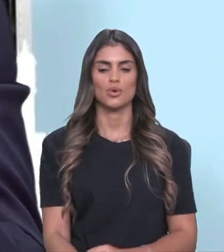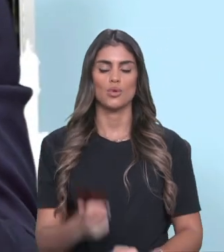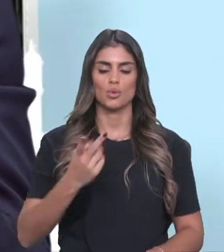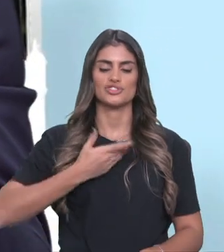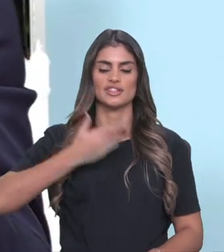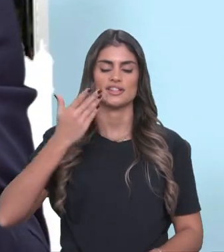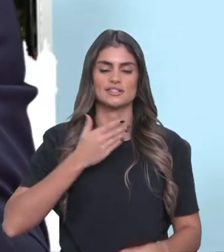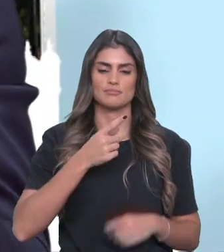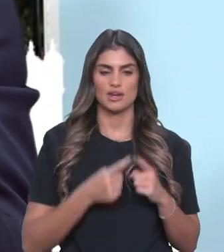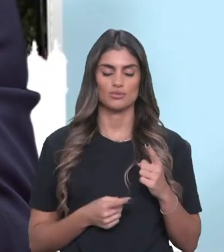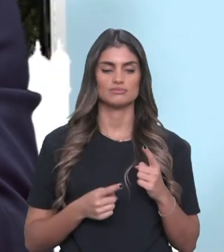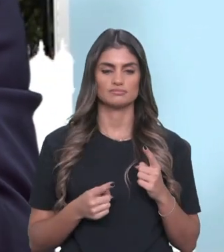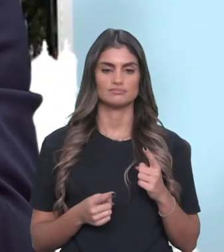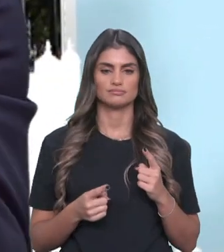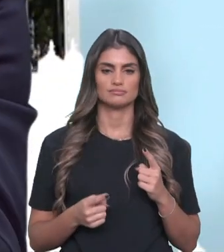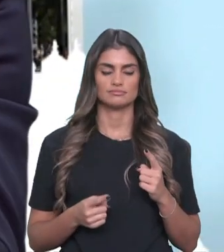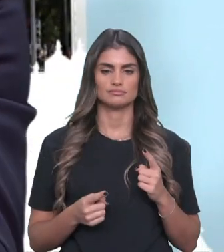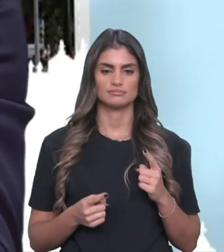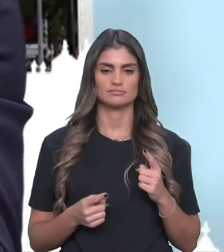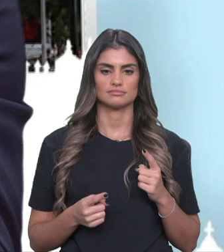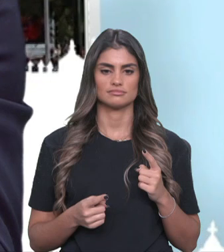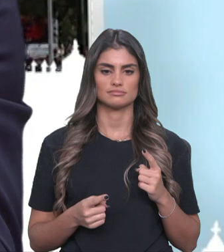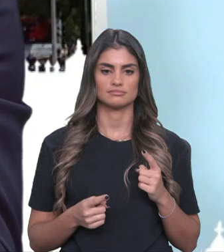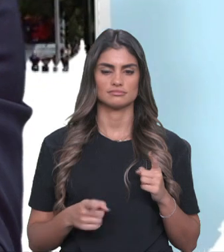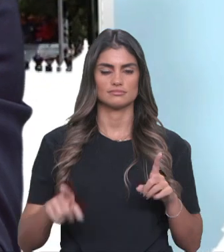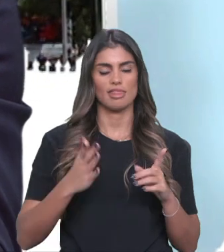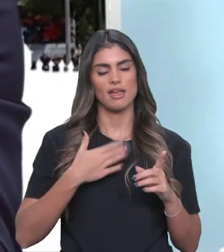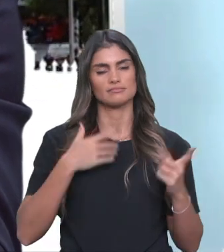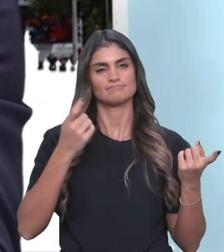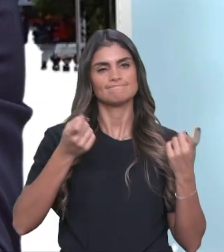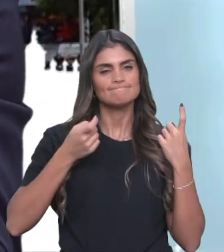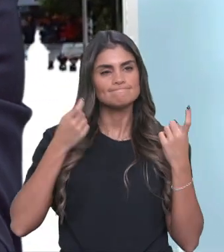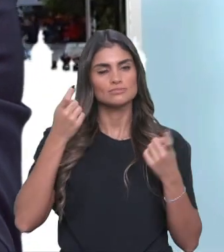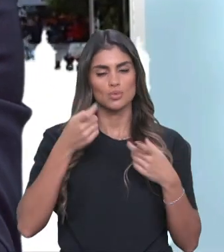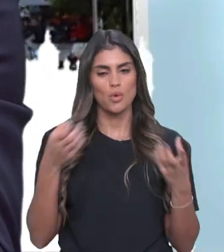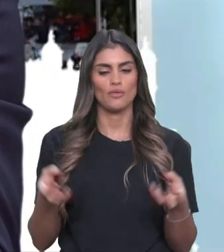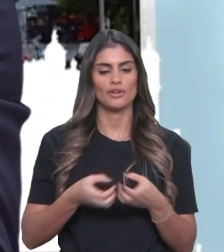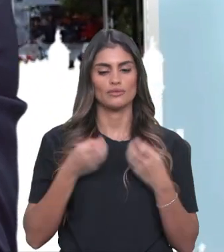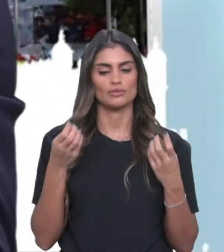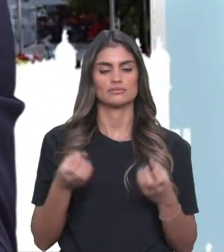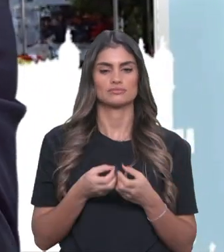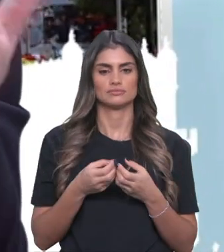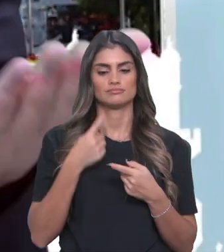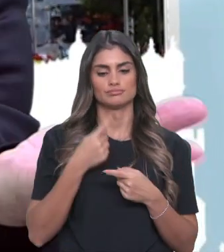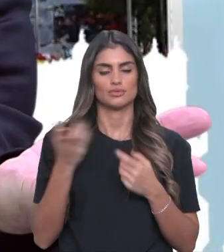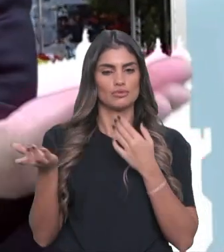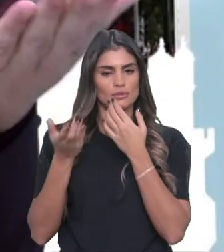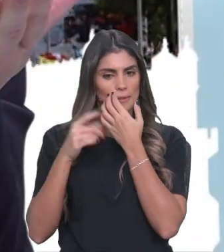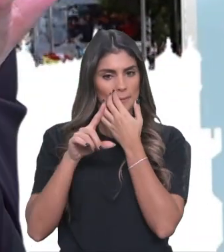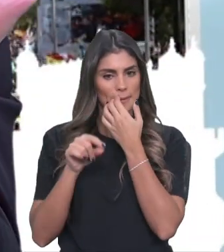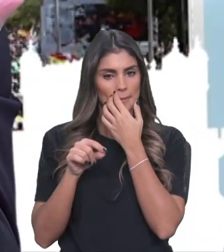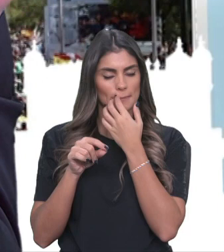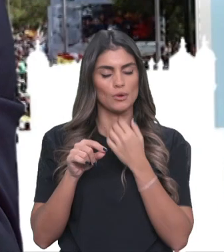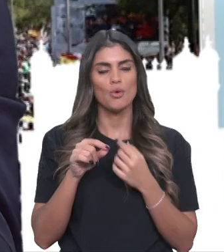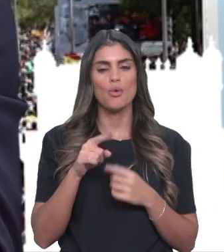meio permitem, da tal reflexão, do encontro, do convívio, da manifestação cultural, também com uma exposição no